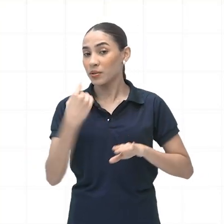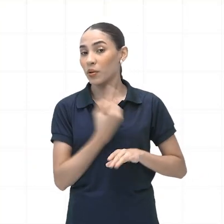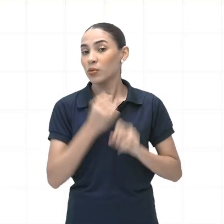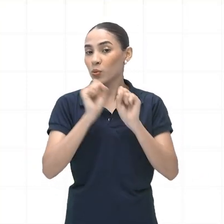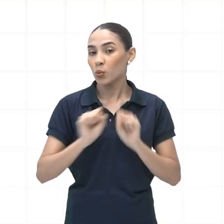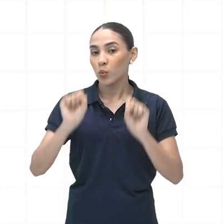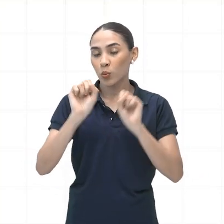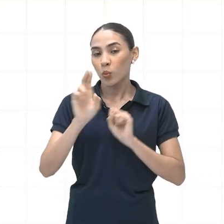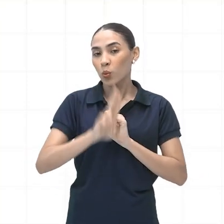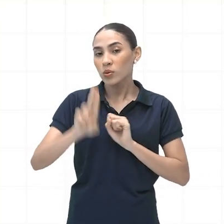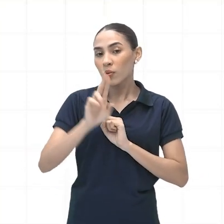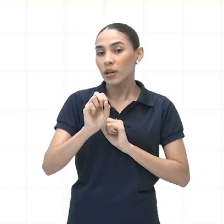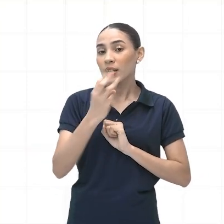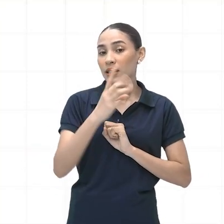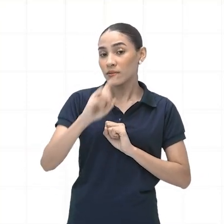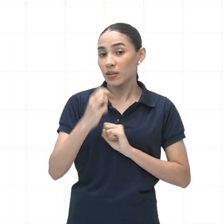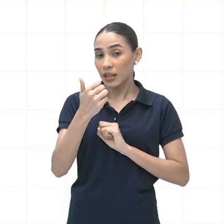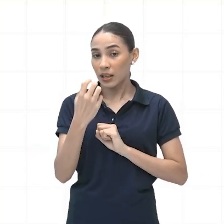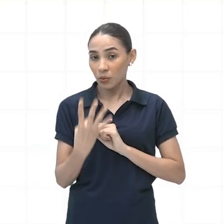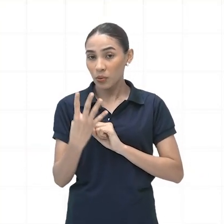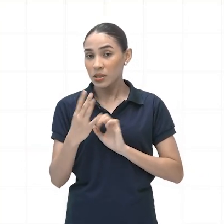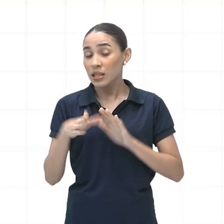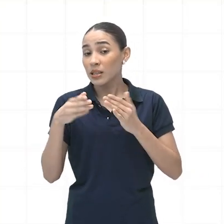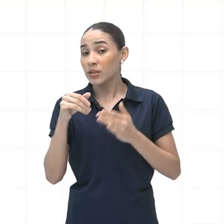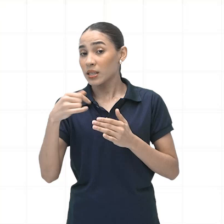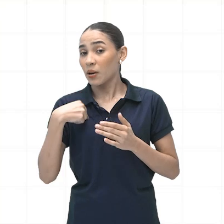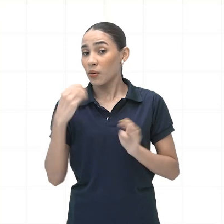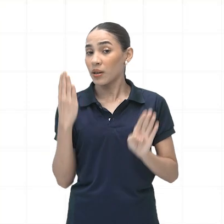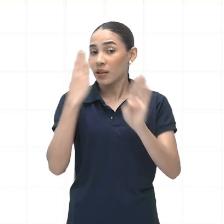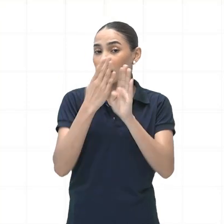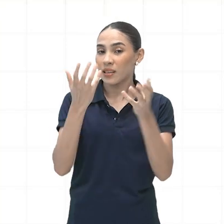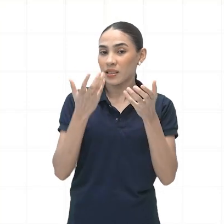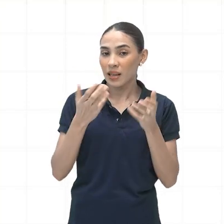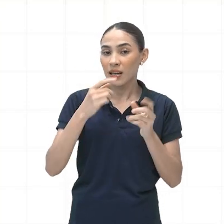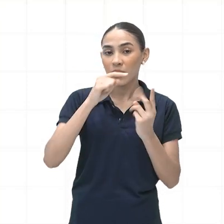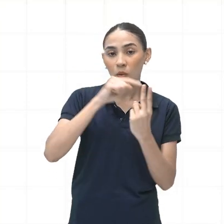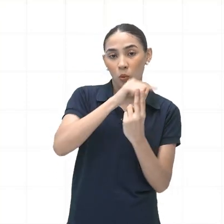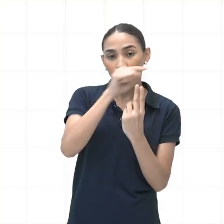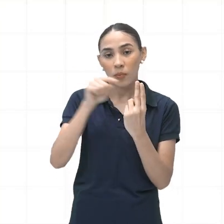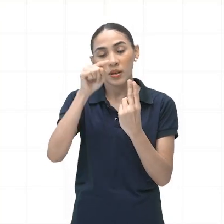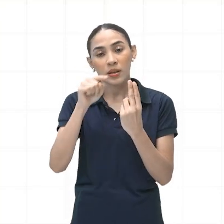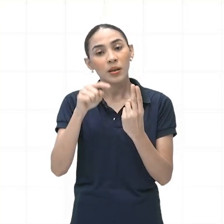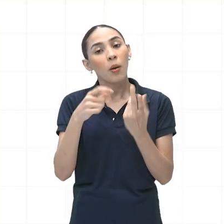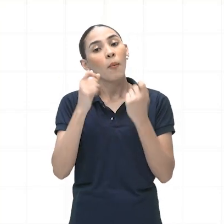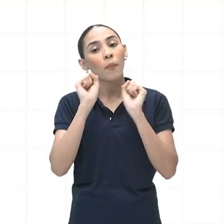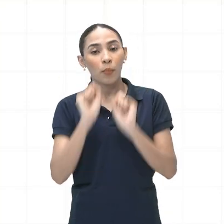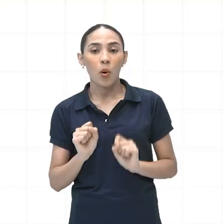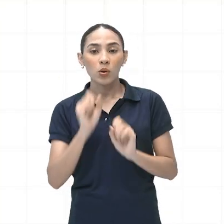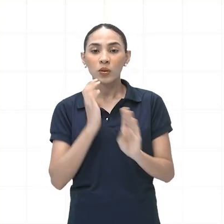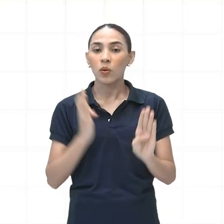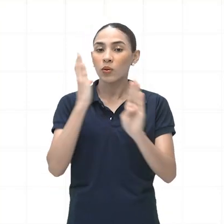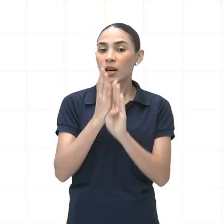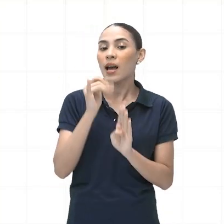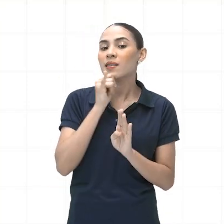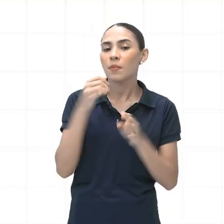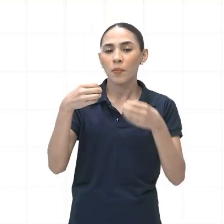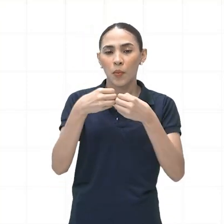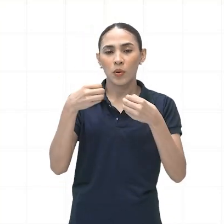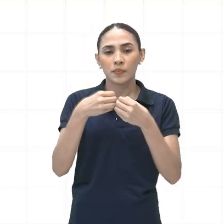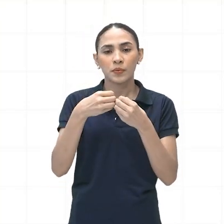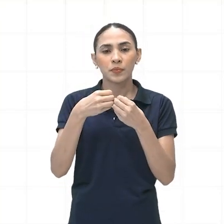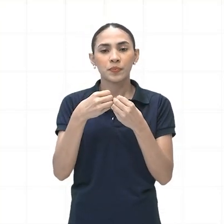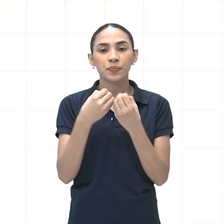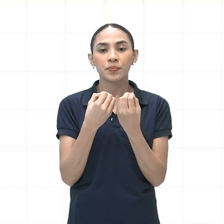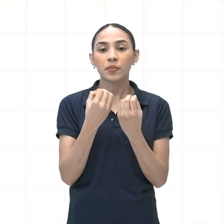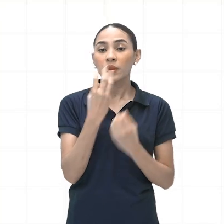usa 3,14. Então, se eu quisesse localizar o π, eu posso localizar ele aqui bem próximo do